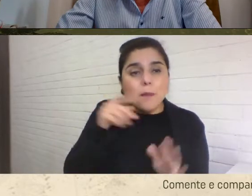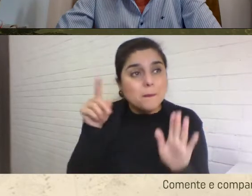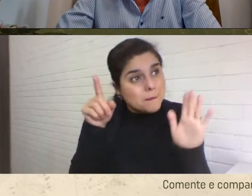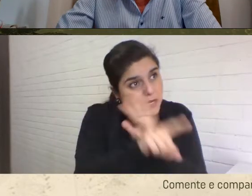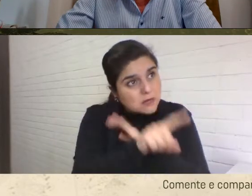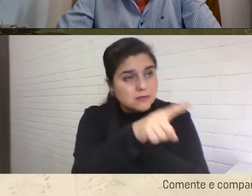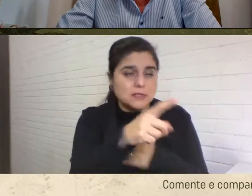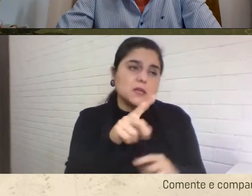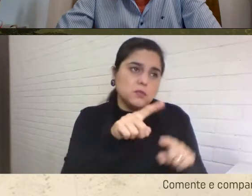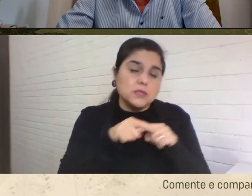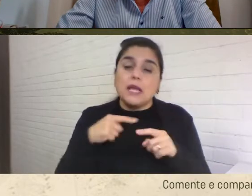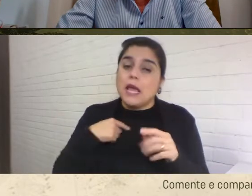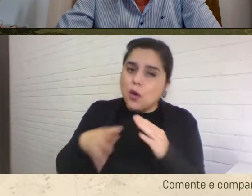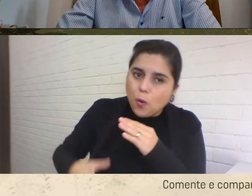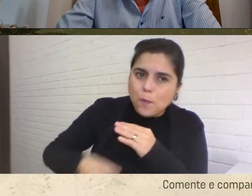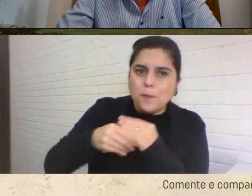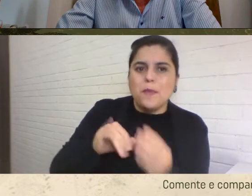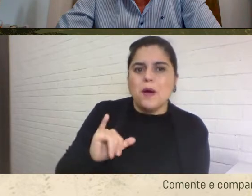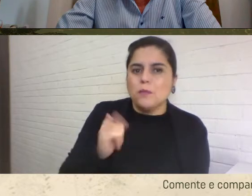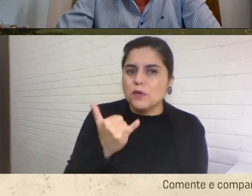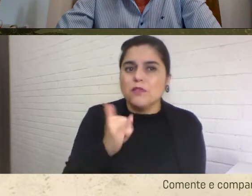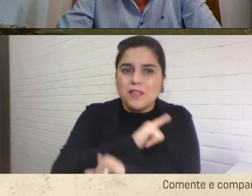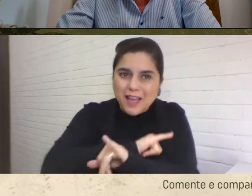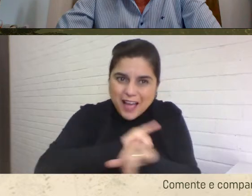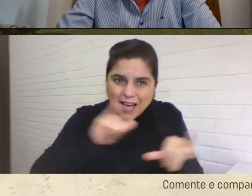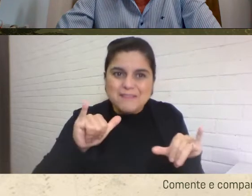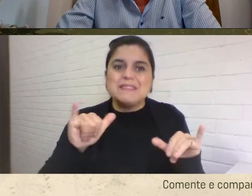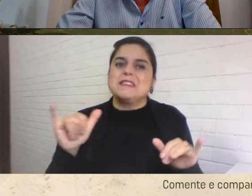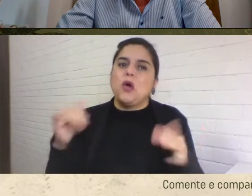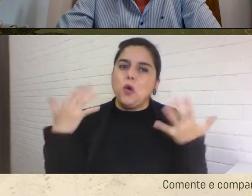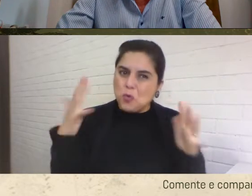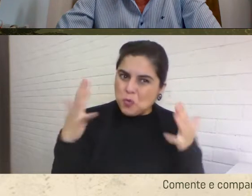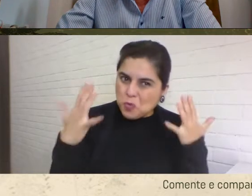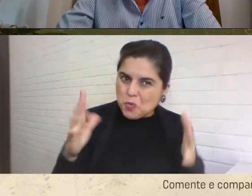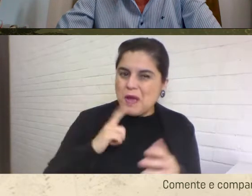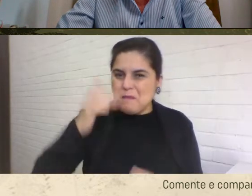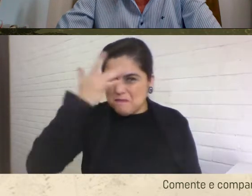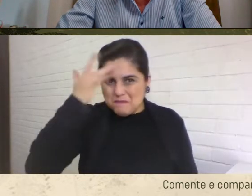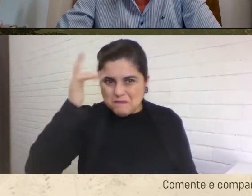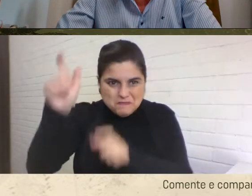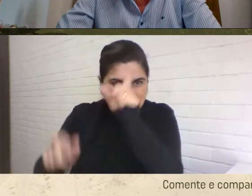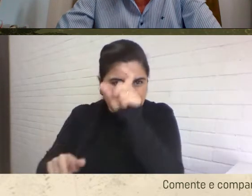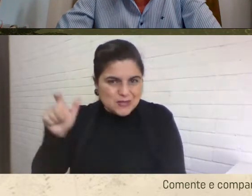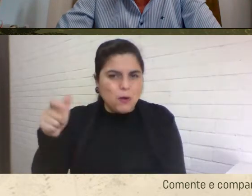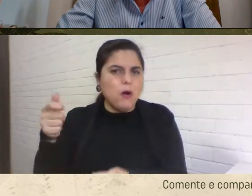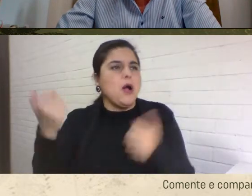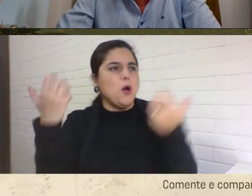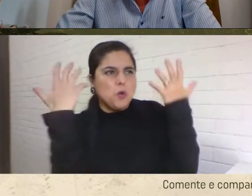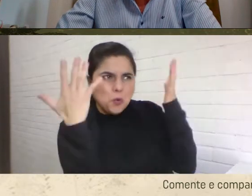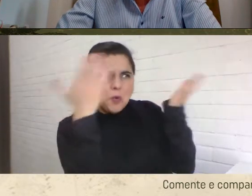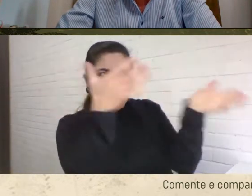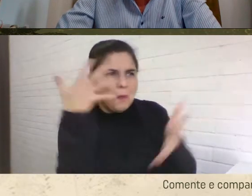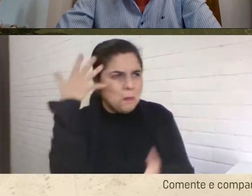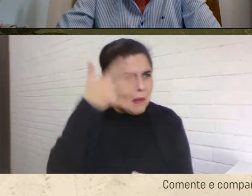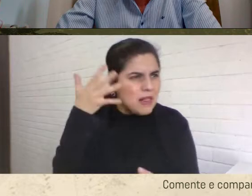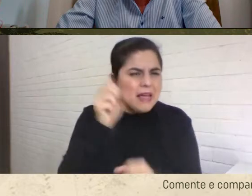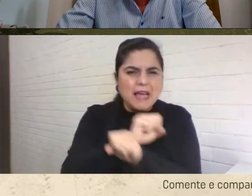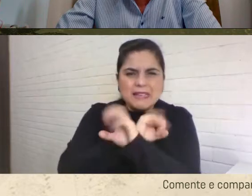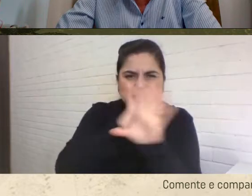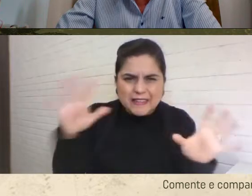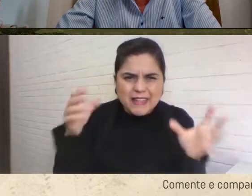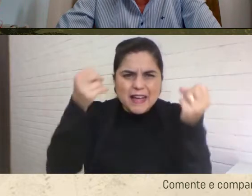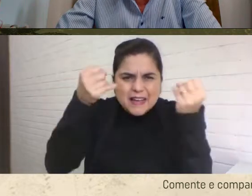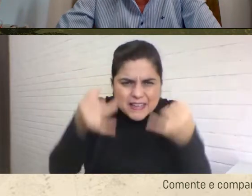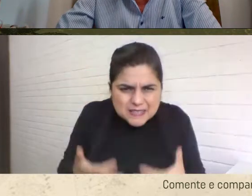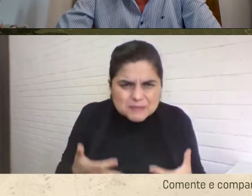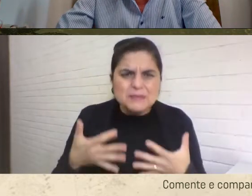doutor João, muitos elogios, né, a palestra sobre como ela foi elucidativa, esclarecedora,